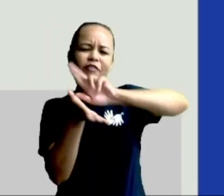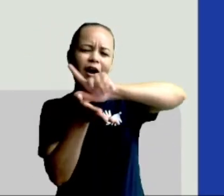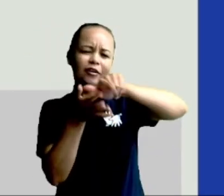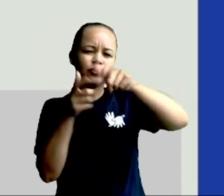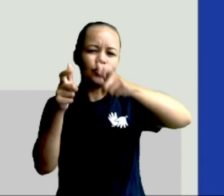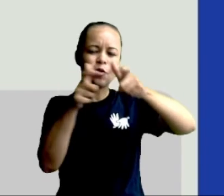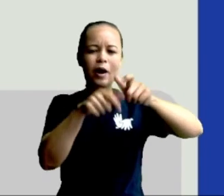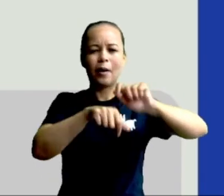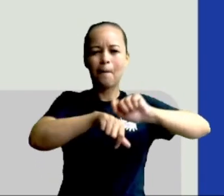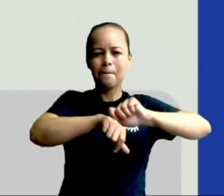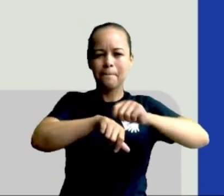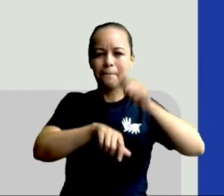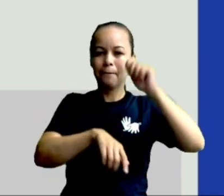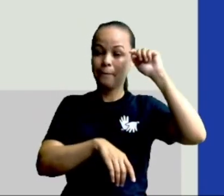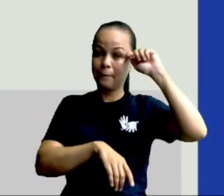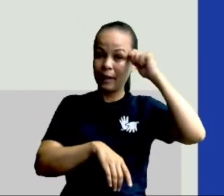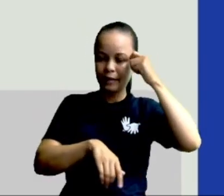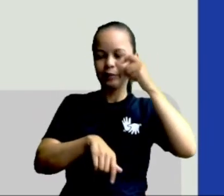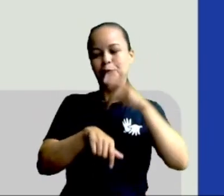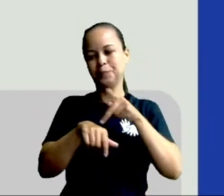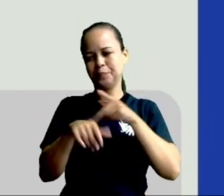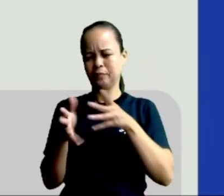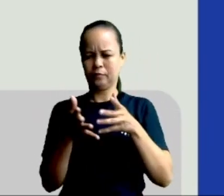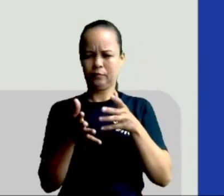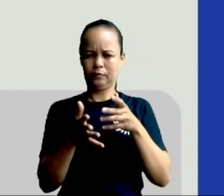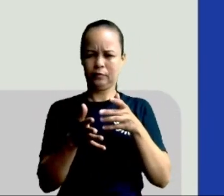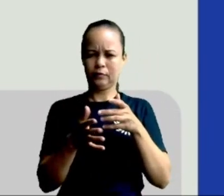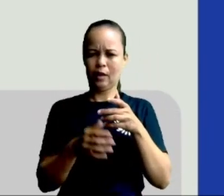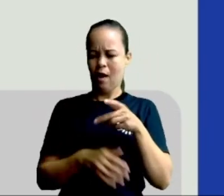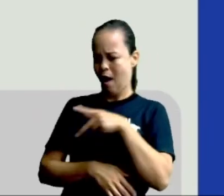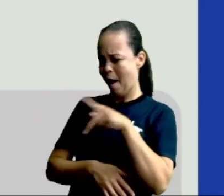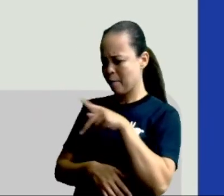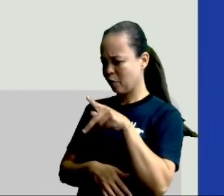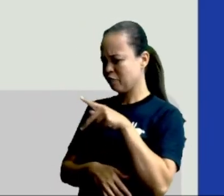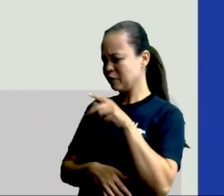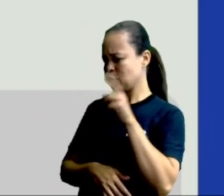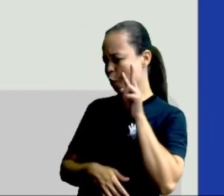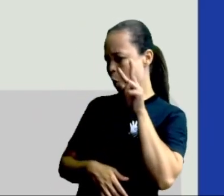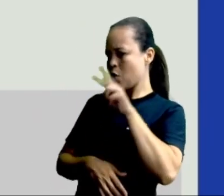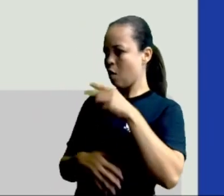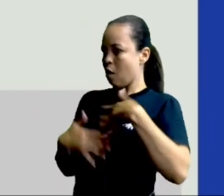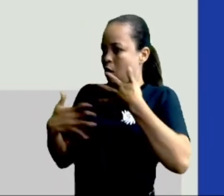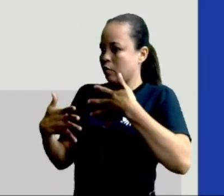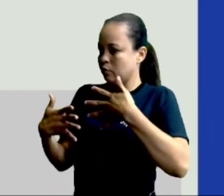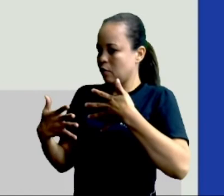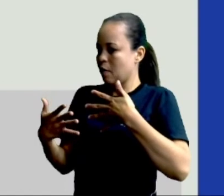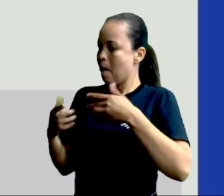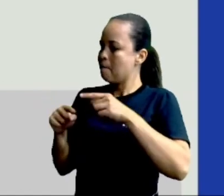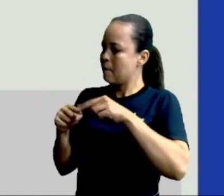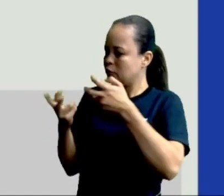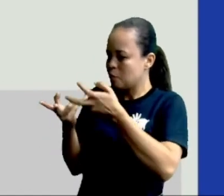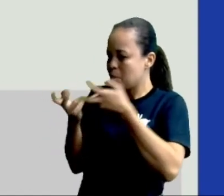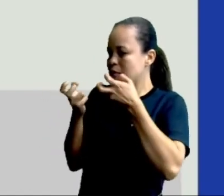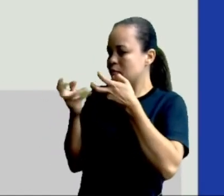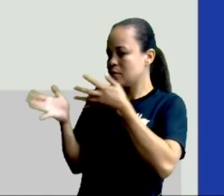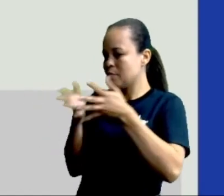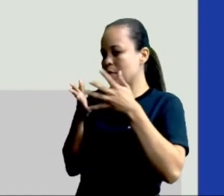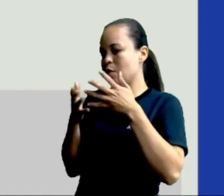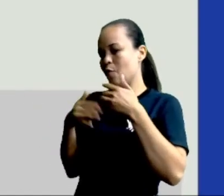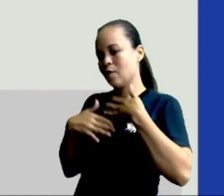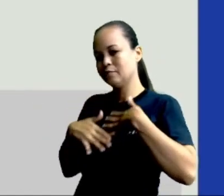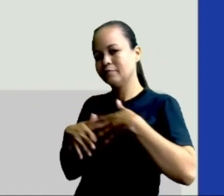pintei com a cor de mim mesmo. A professora olhou espantada, mas percebeu a seriedade da situação. E